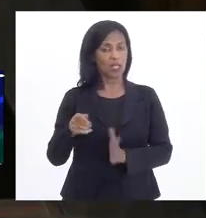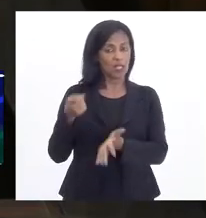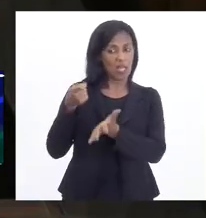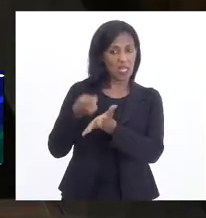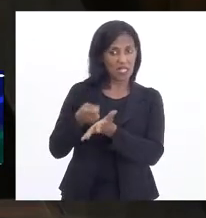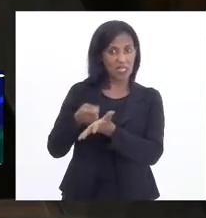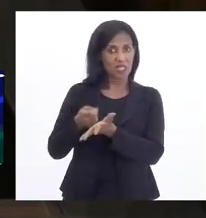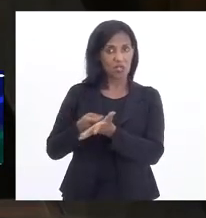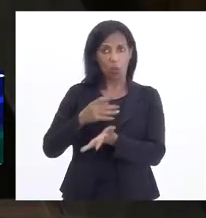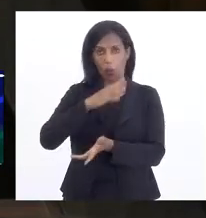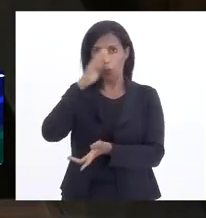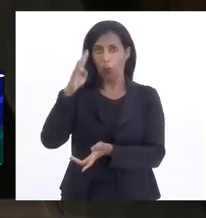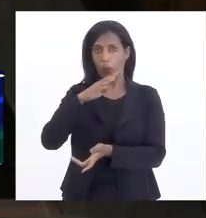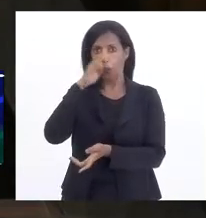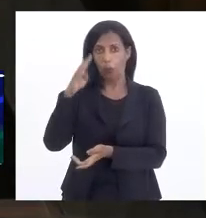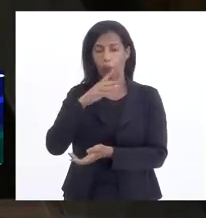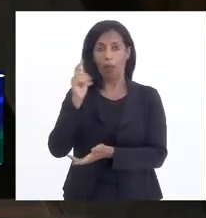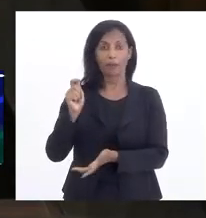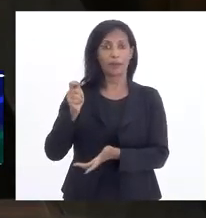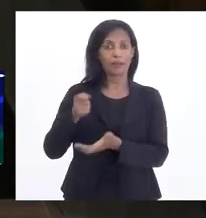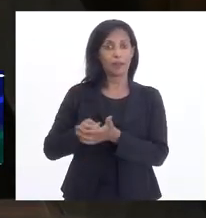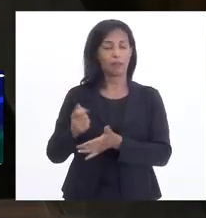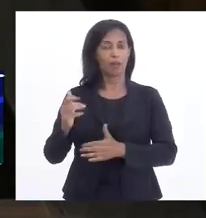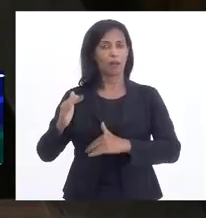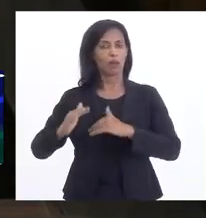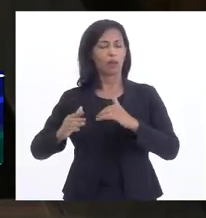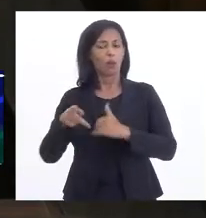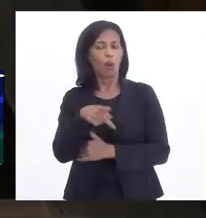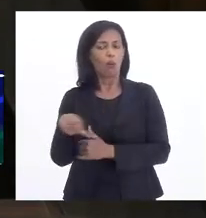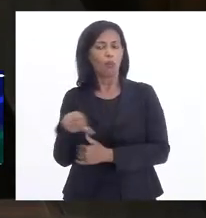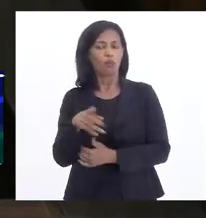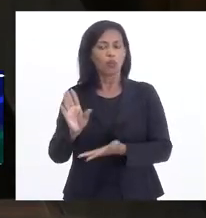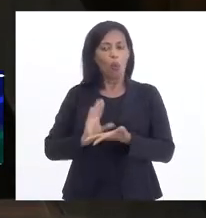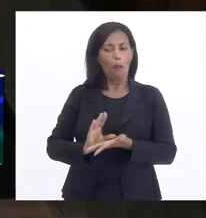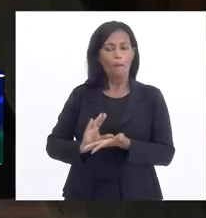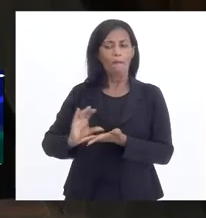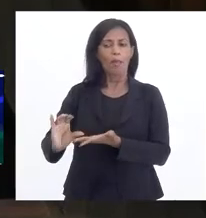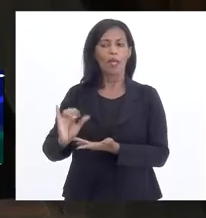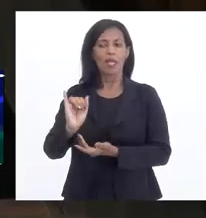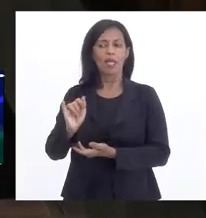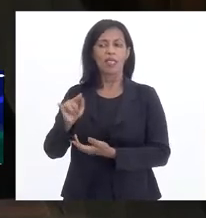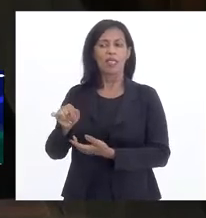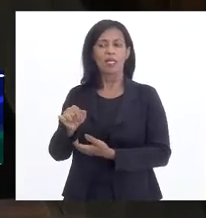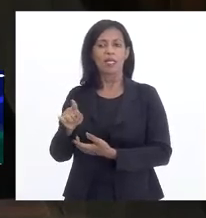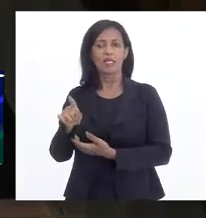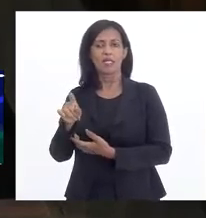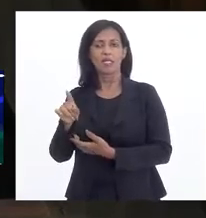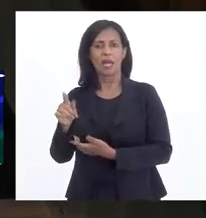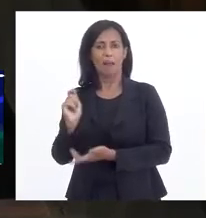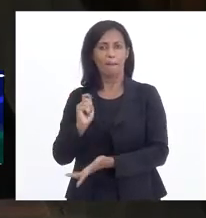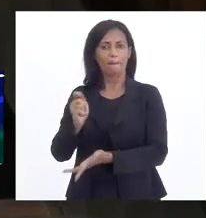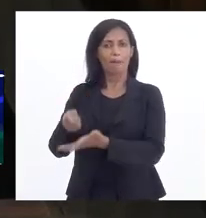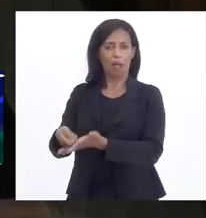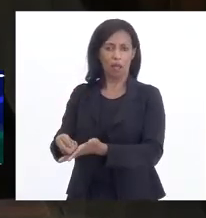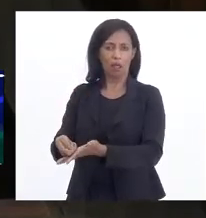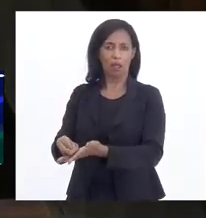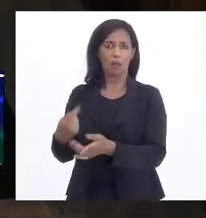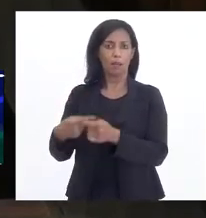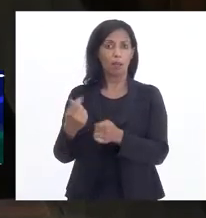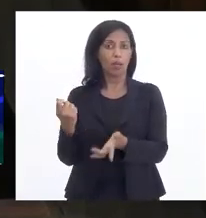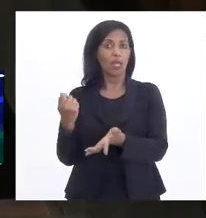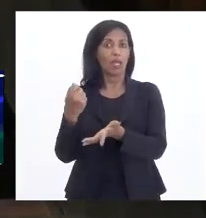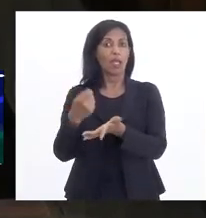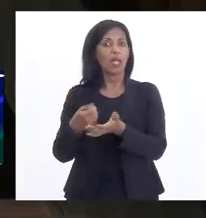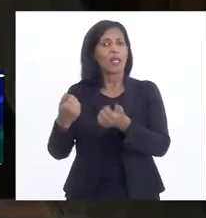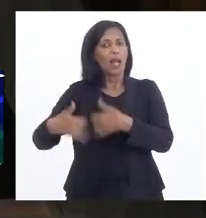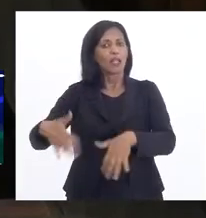são exageradas, está sendo pago ao professor como verba indenizatória para compensar despesas já feitas. Isso